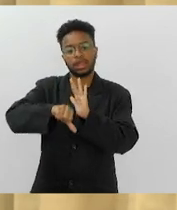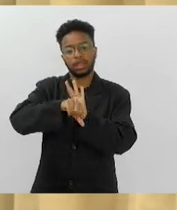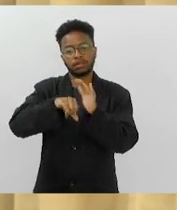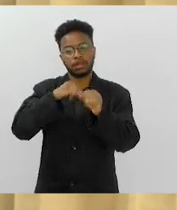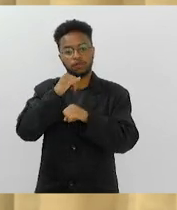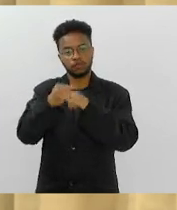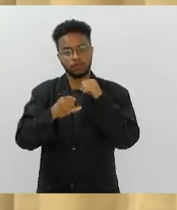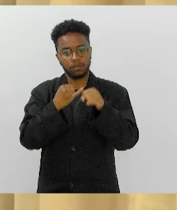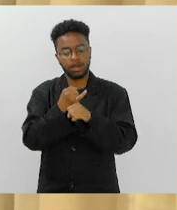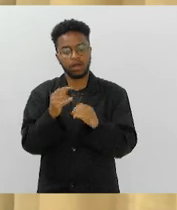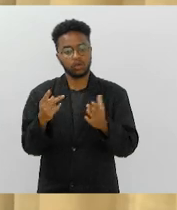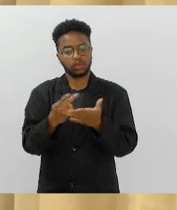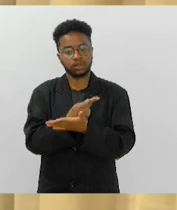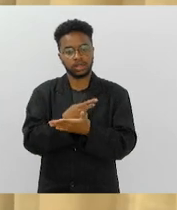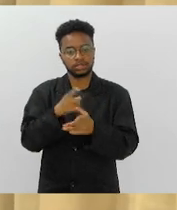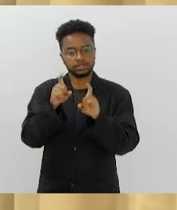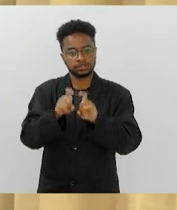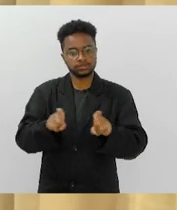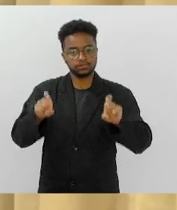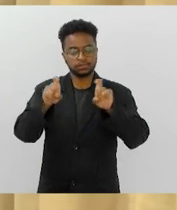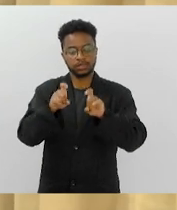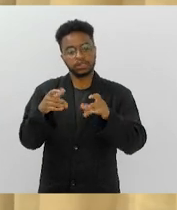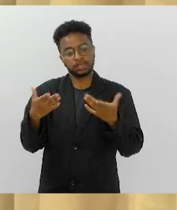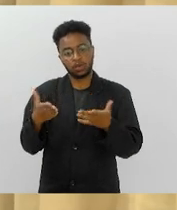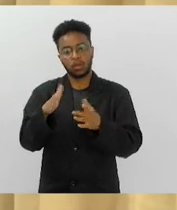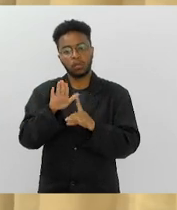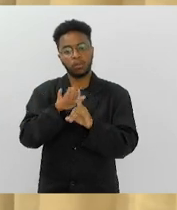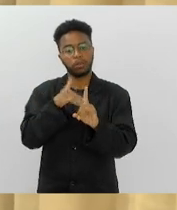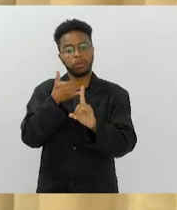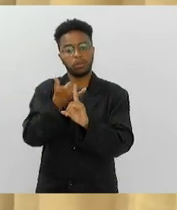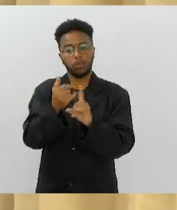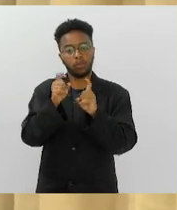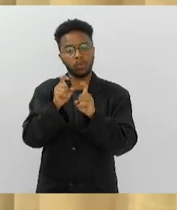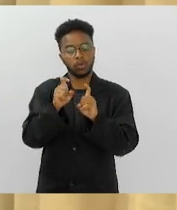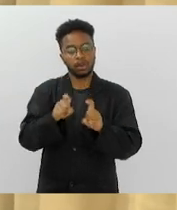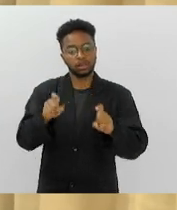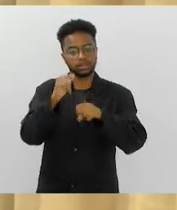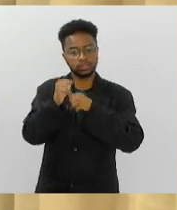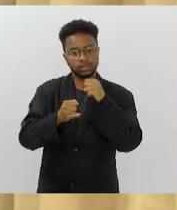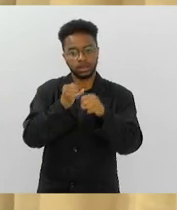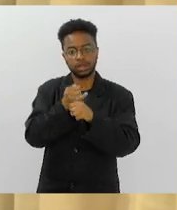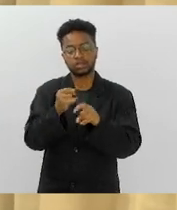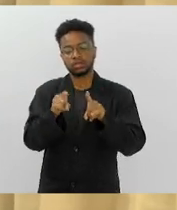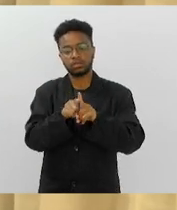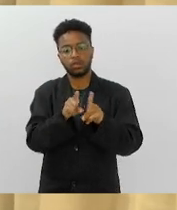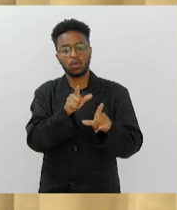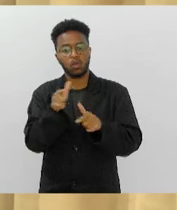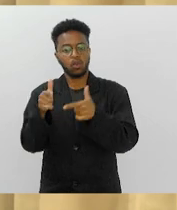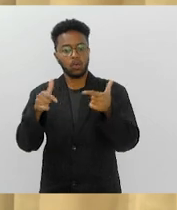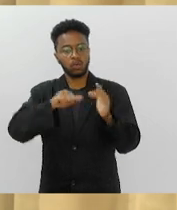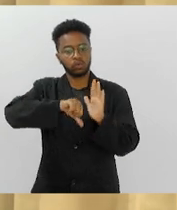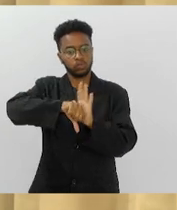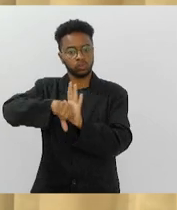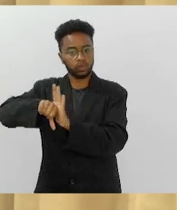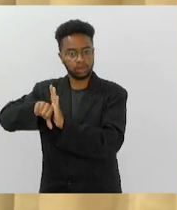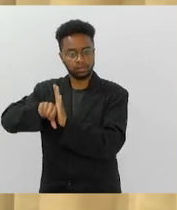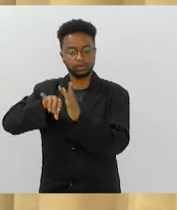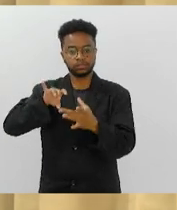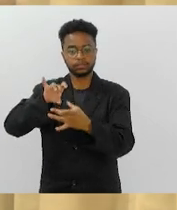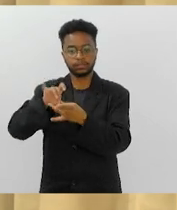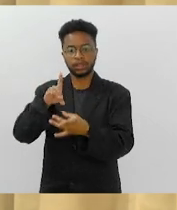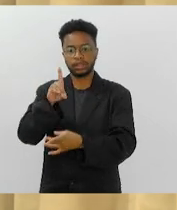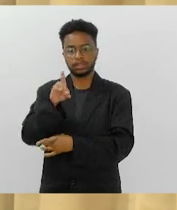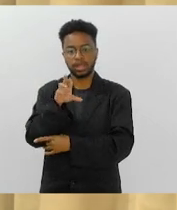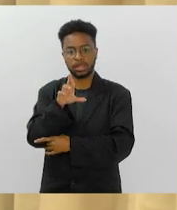pela internet. Então, cyberbullying, enfim, vários outros crimes pela internet caem com a DRCI e a